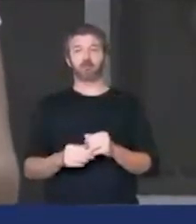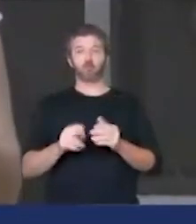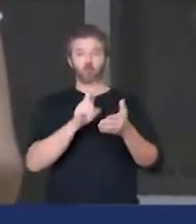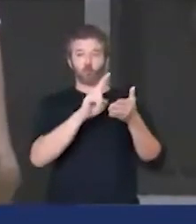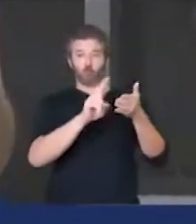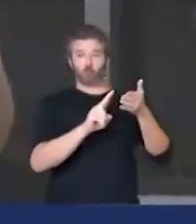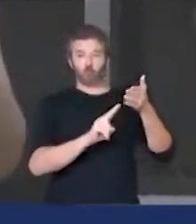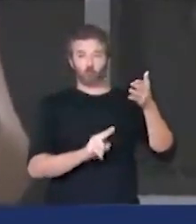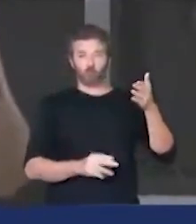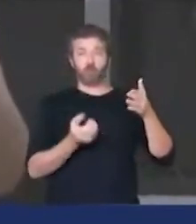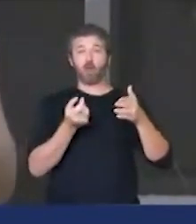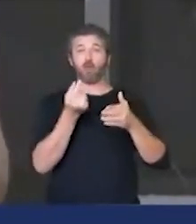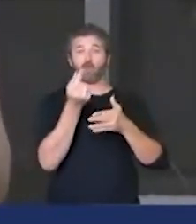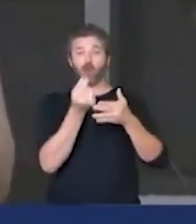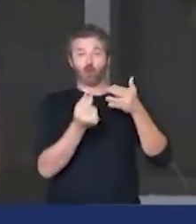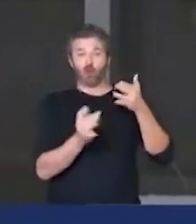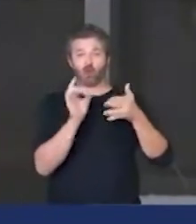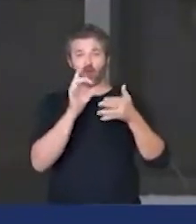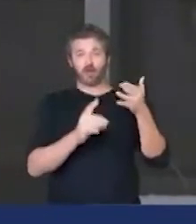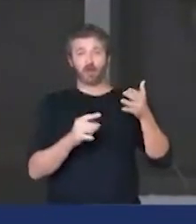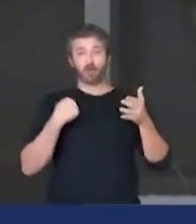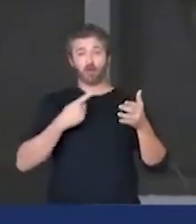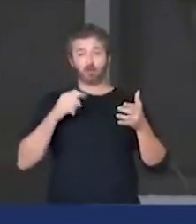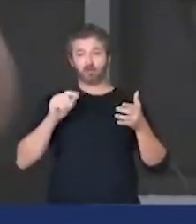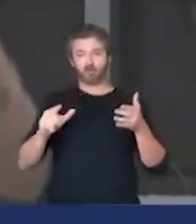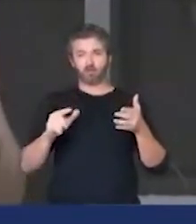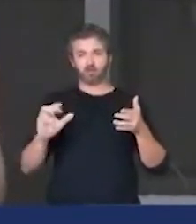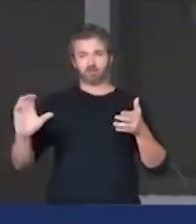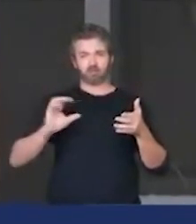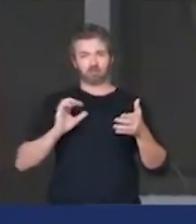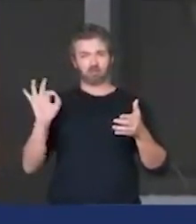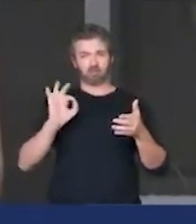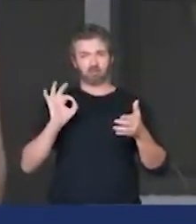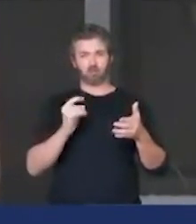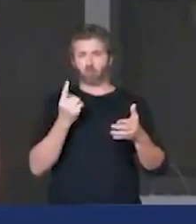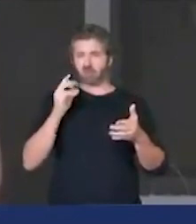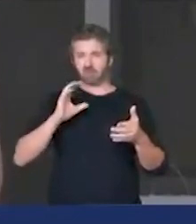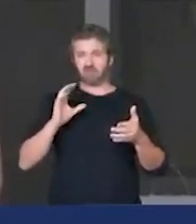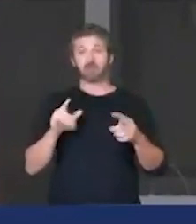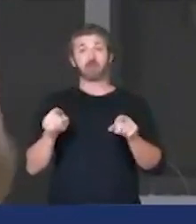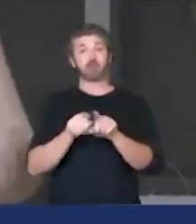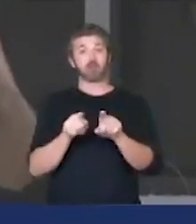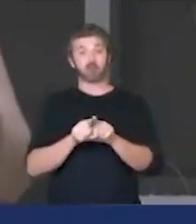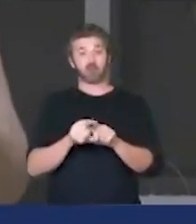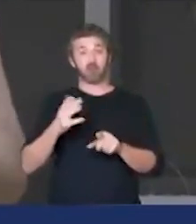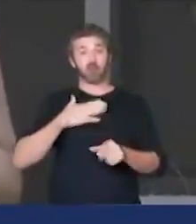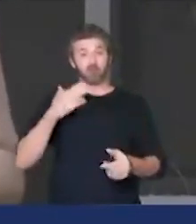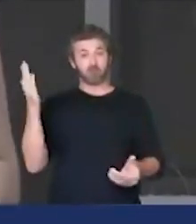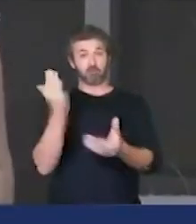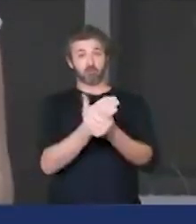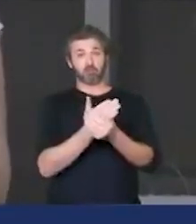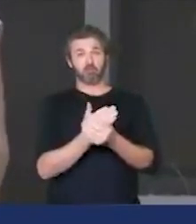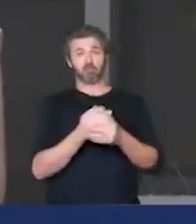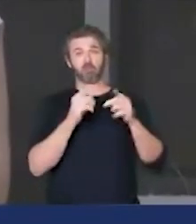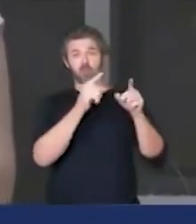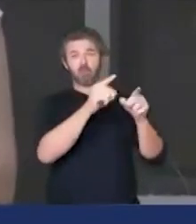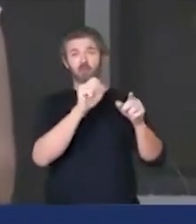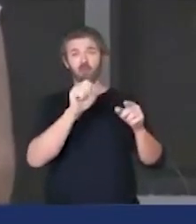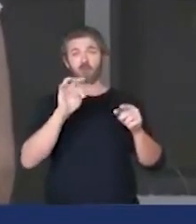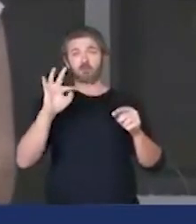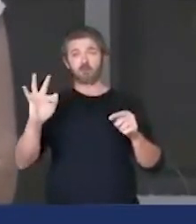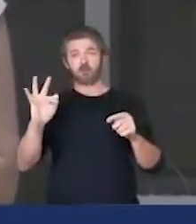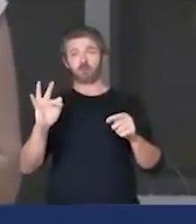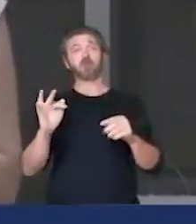os nomes e as quantias e nós do PSOL dissemos, não recebemos 1 centavo, inclusive foi a nossa ação no